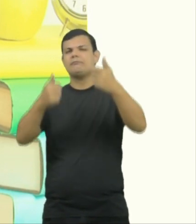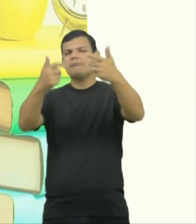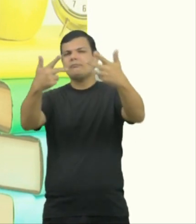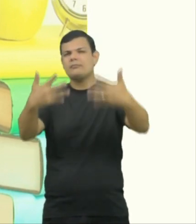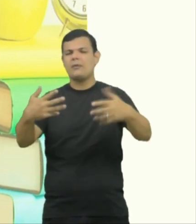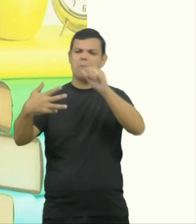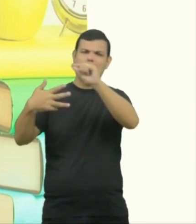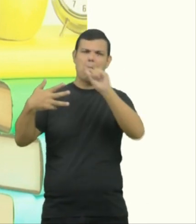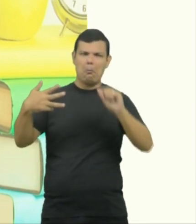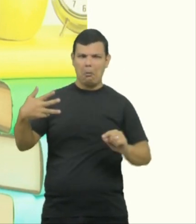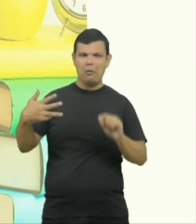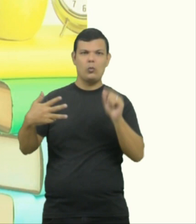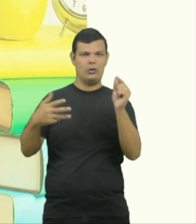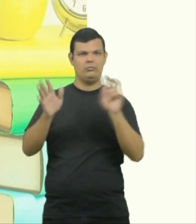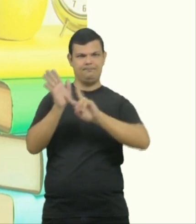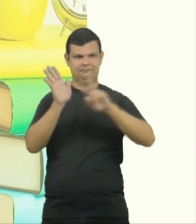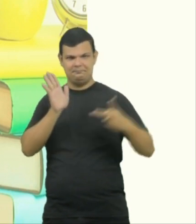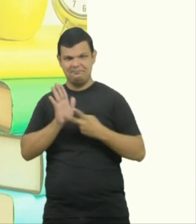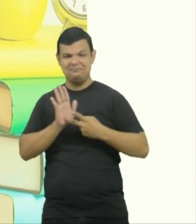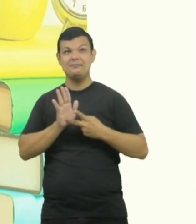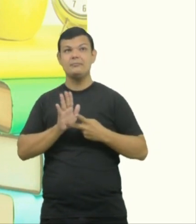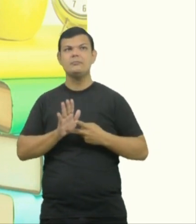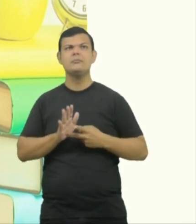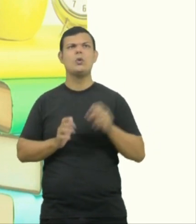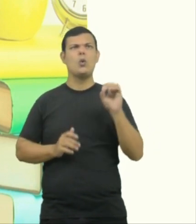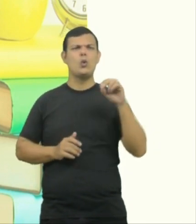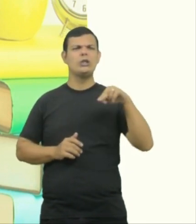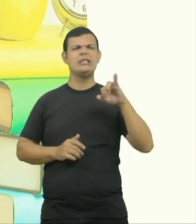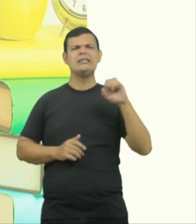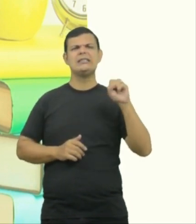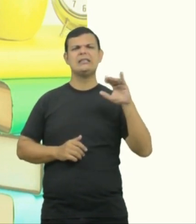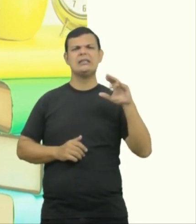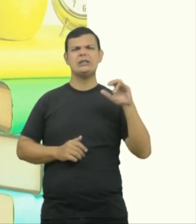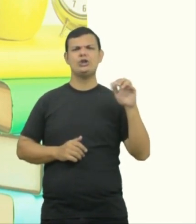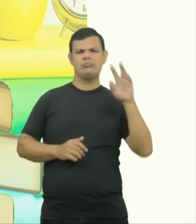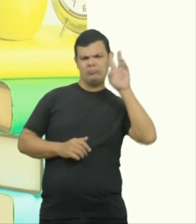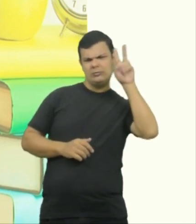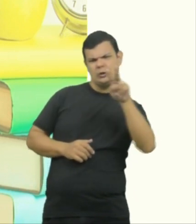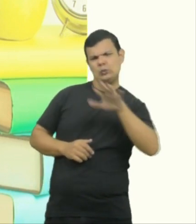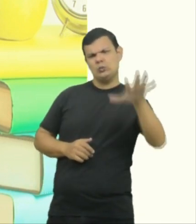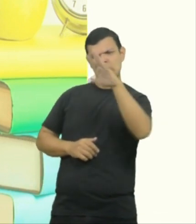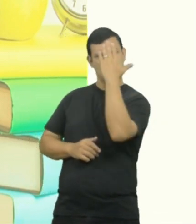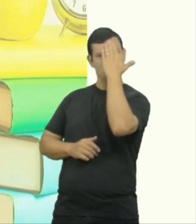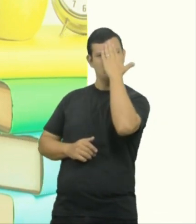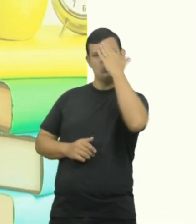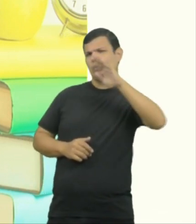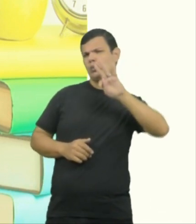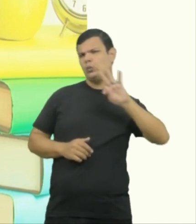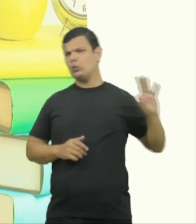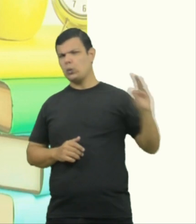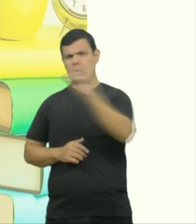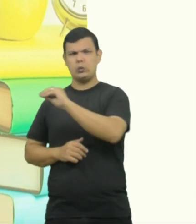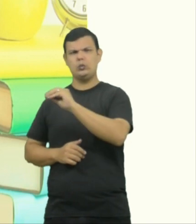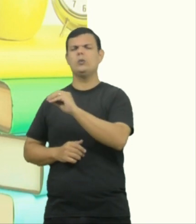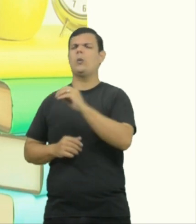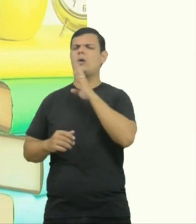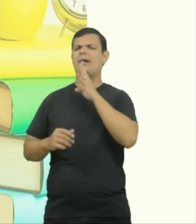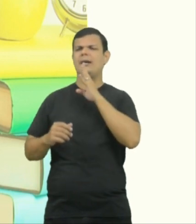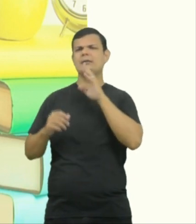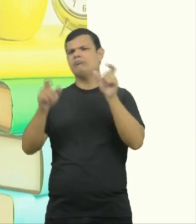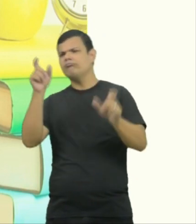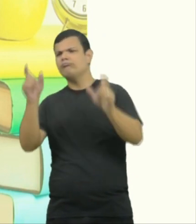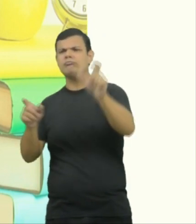um pouco dessas expressões aí. Vamos lá. O que é onisciente? É quem tem saber absoluto, pleno, que